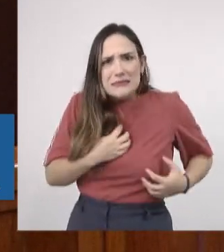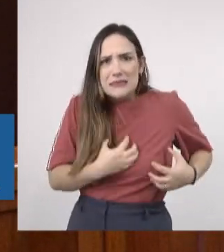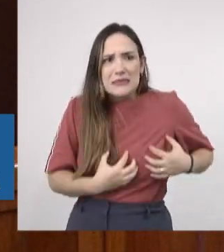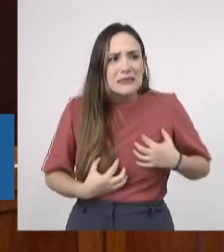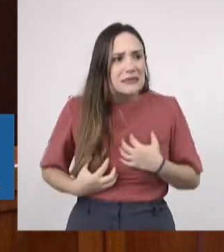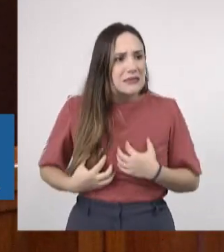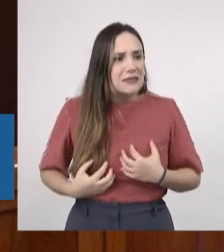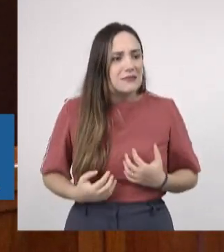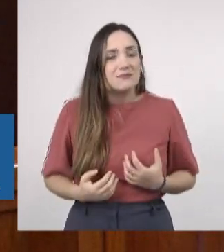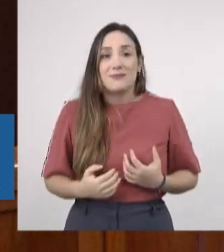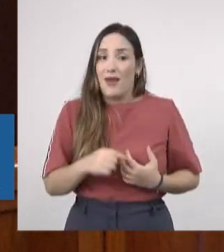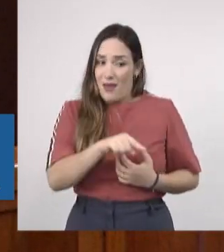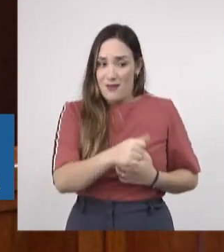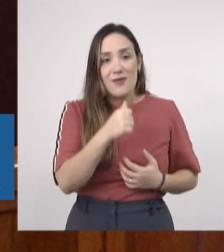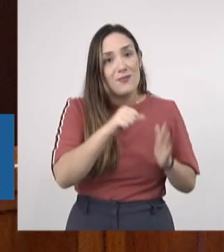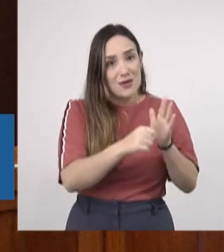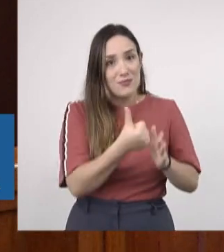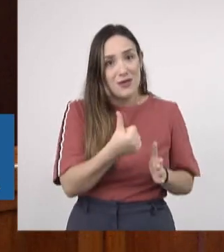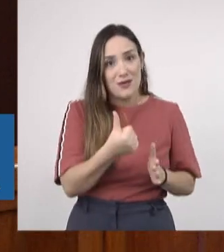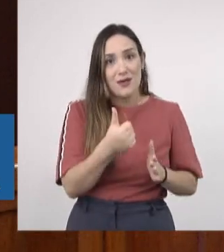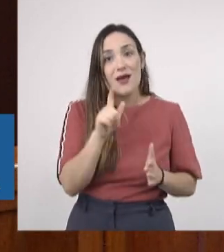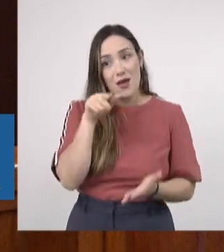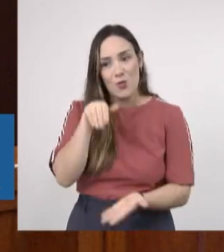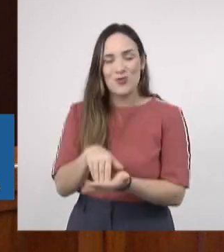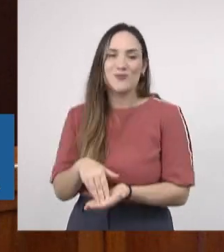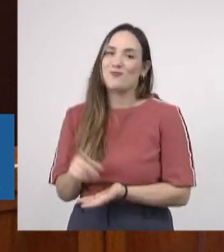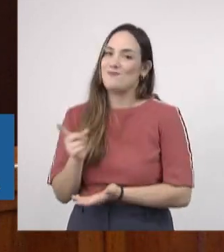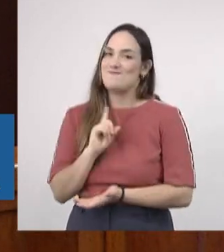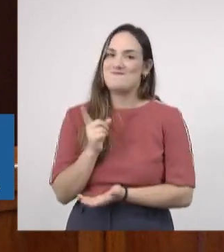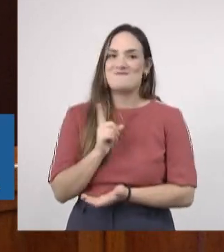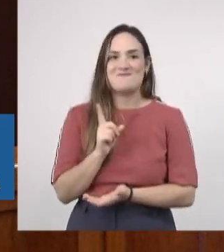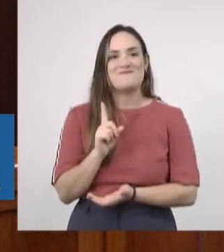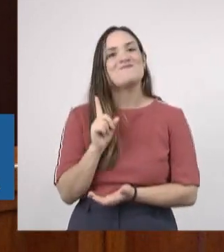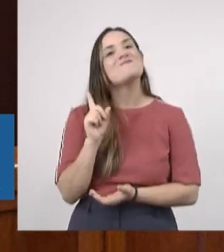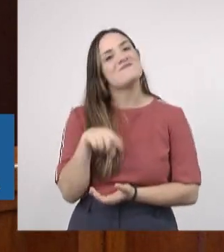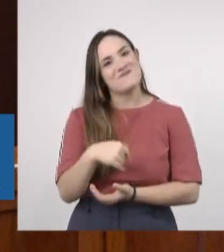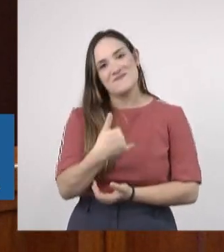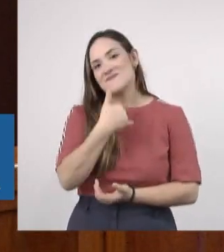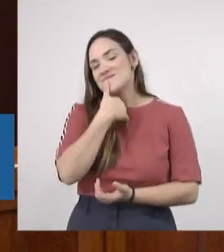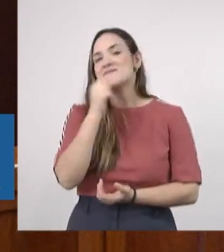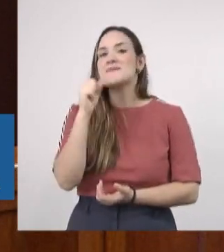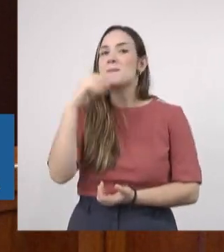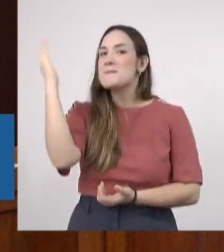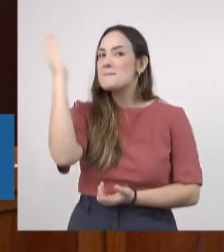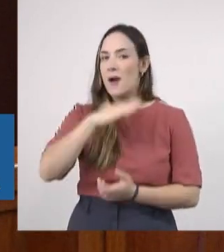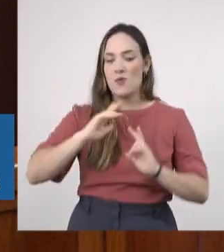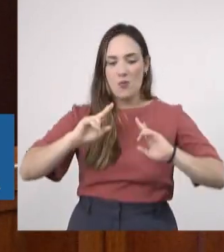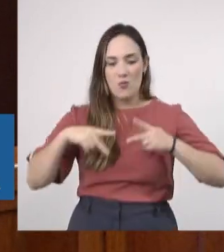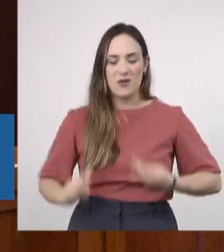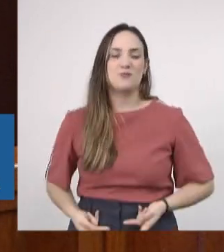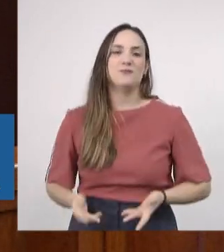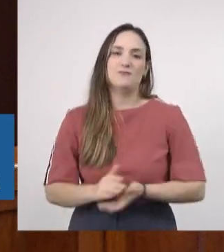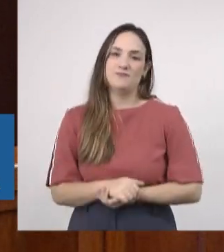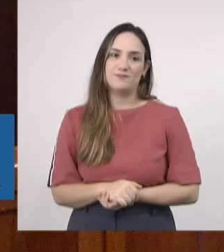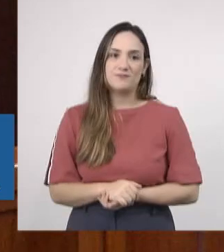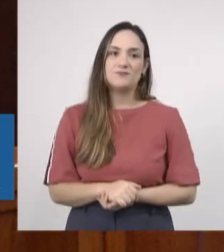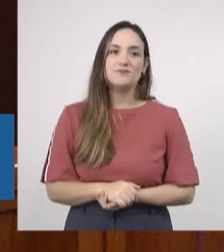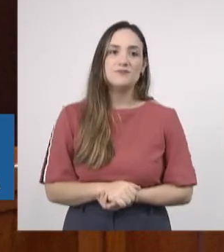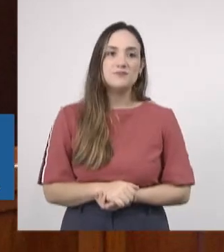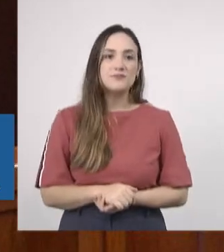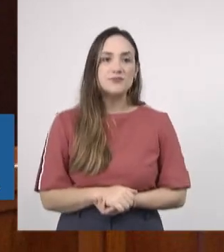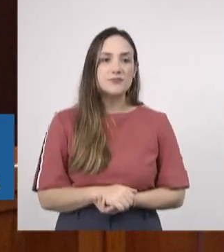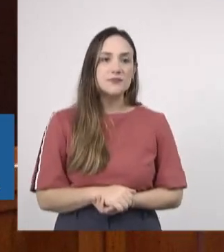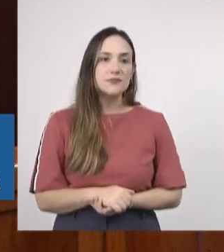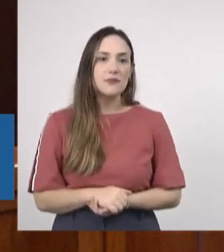Infelizmente, ela não foi a primeira e não vai ser a última vítima a sofrer a maldade humana. Né?